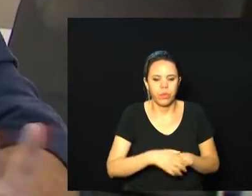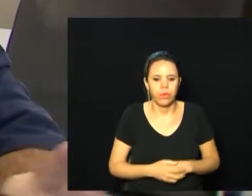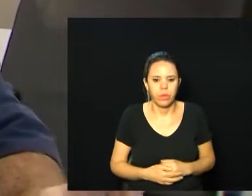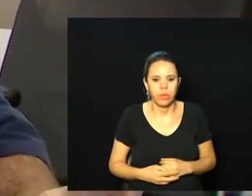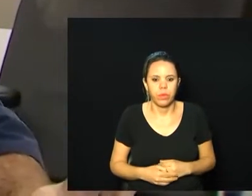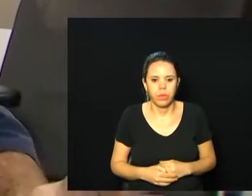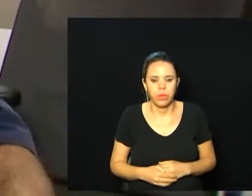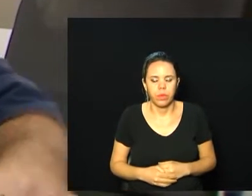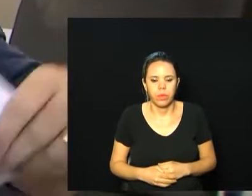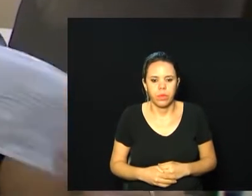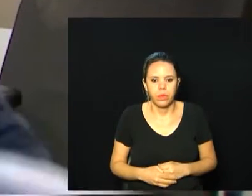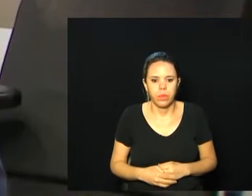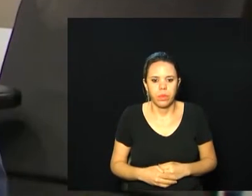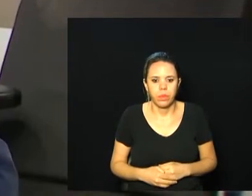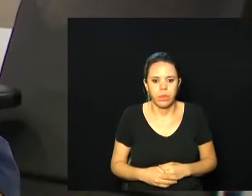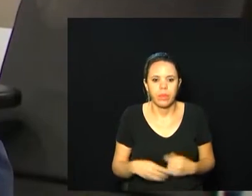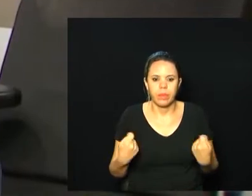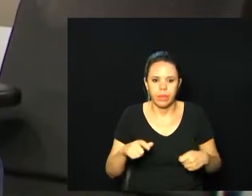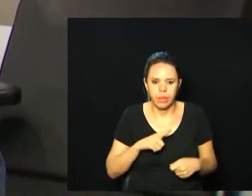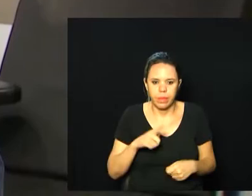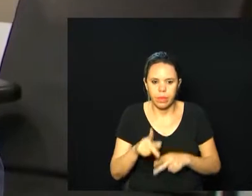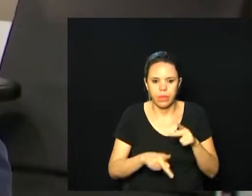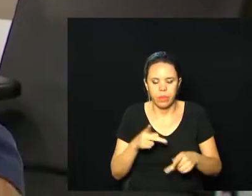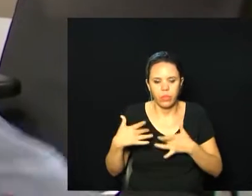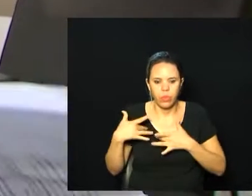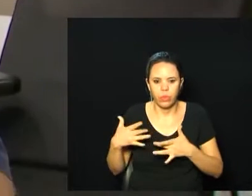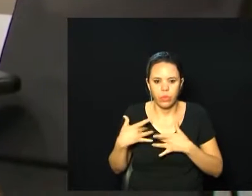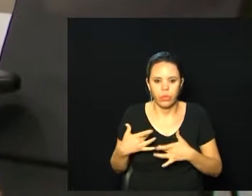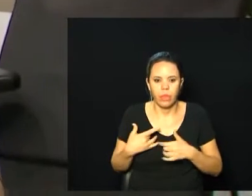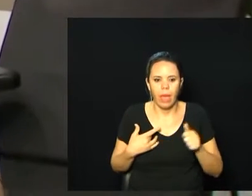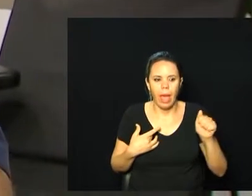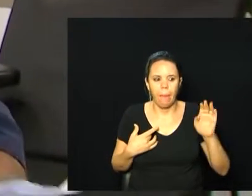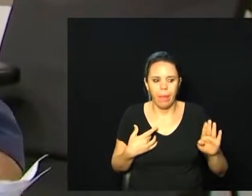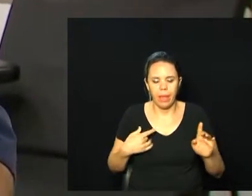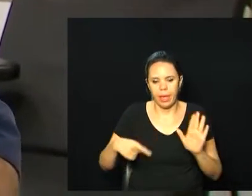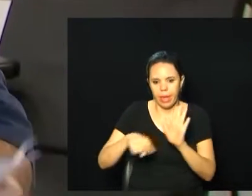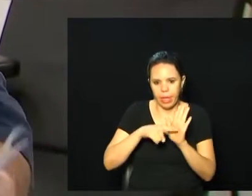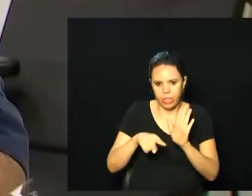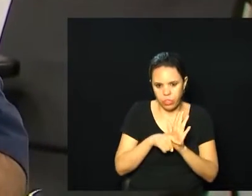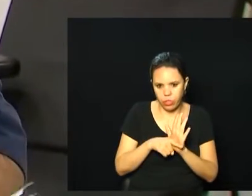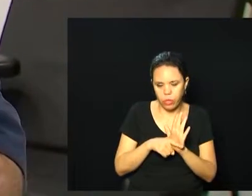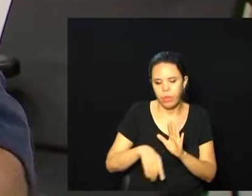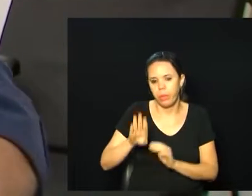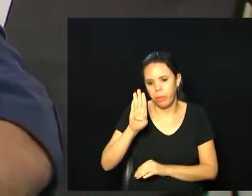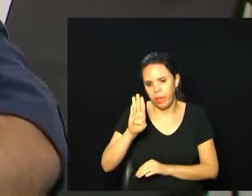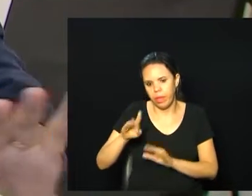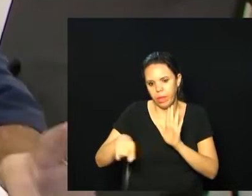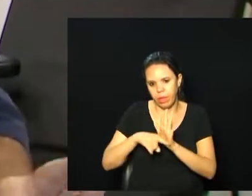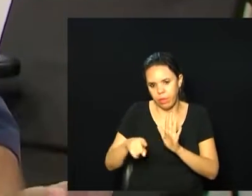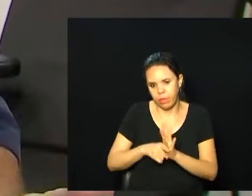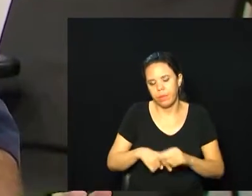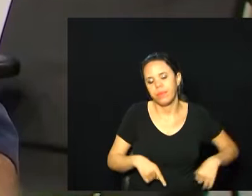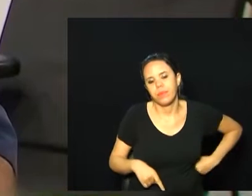que mais há necessidade das pessoas doarem, o AB negativo e também o B negativo, que